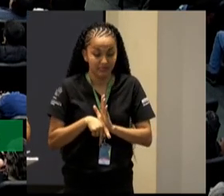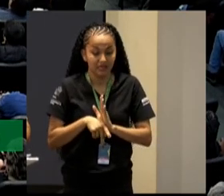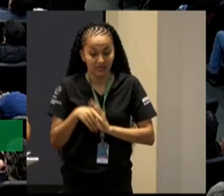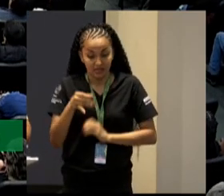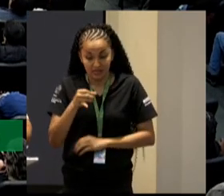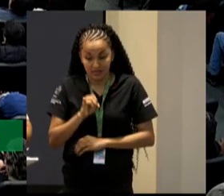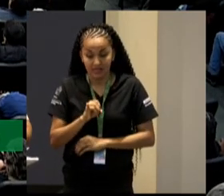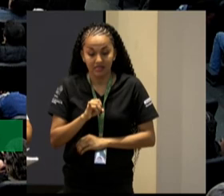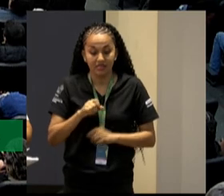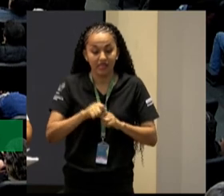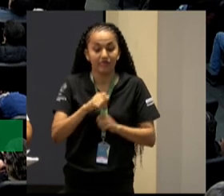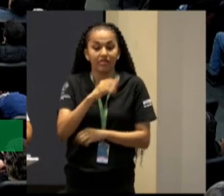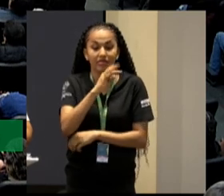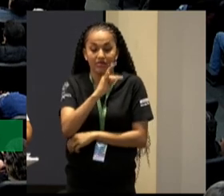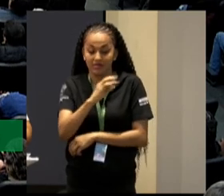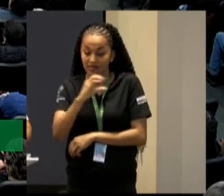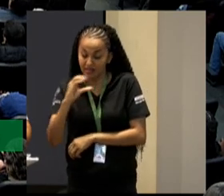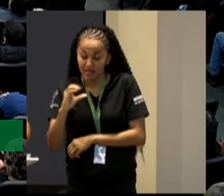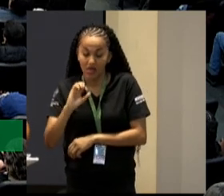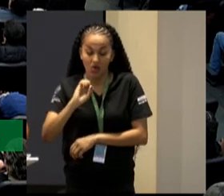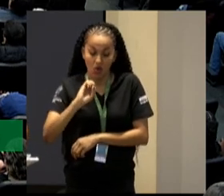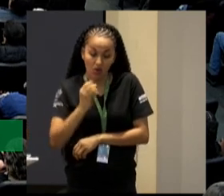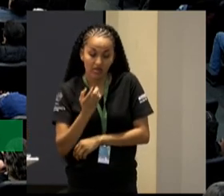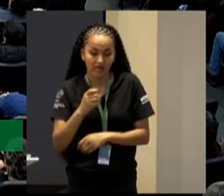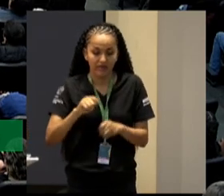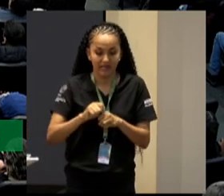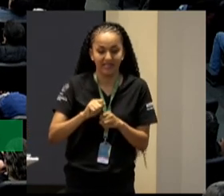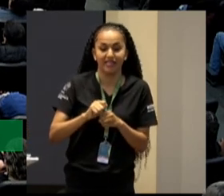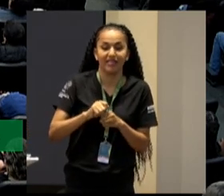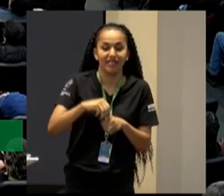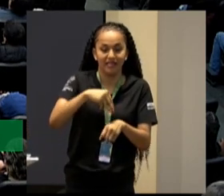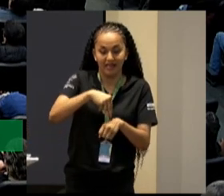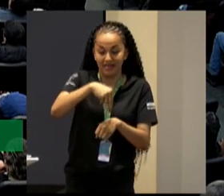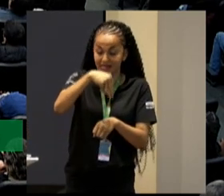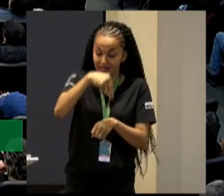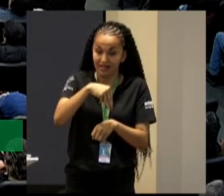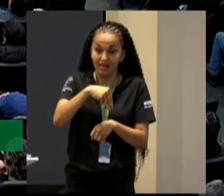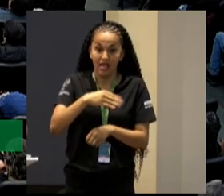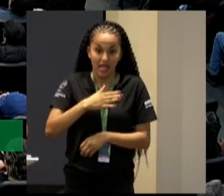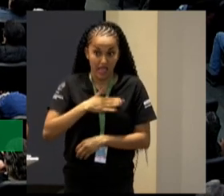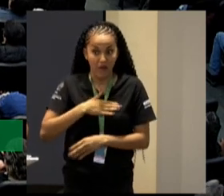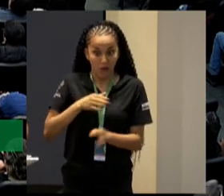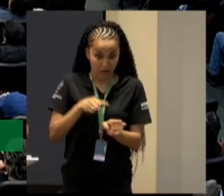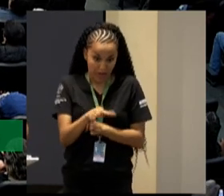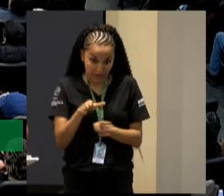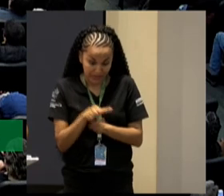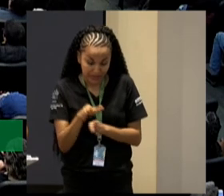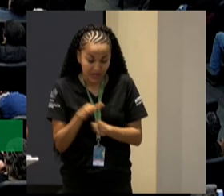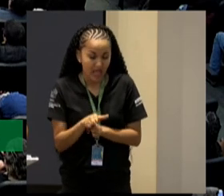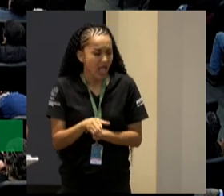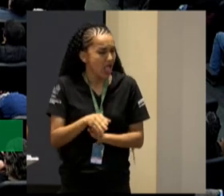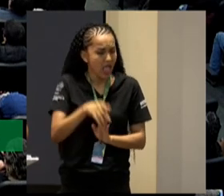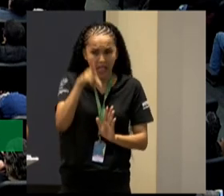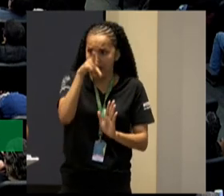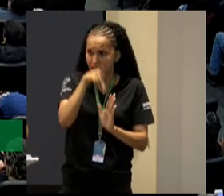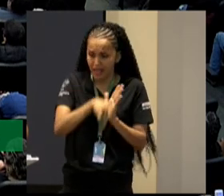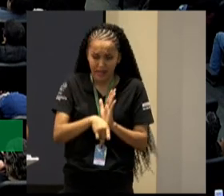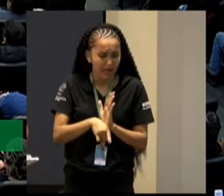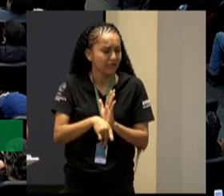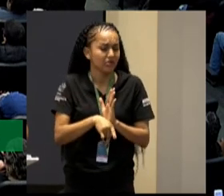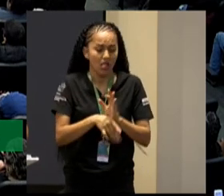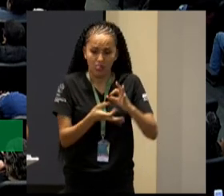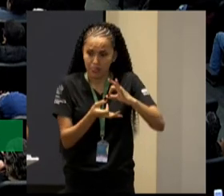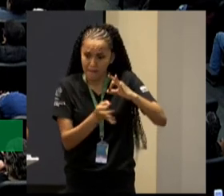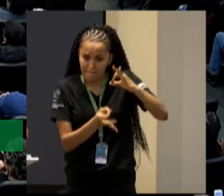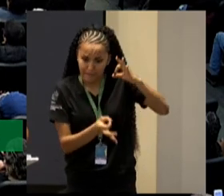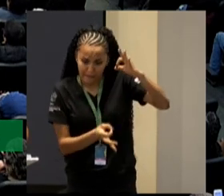alguém quiser fazer um TCC ou quiser fazer uma dissertação de mestrado, eu recomendo. É um projeto